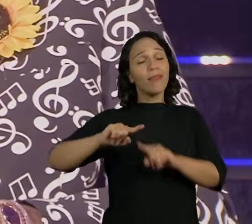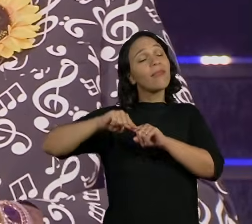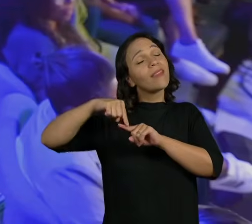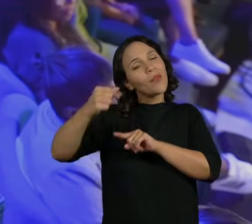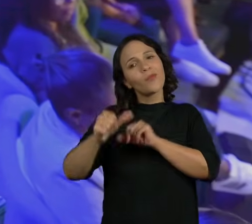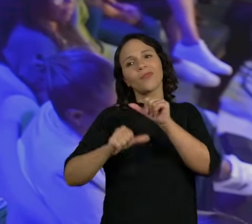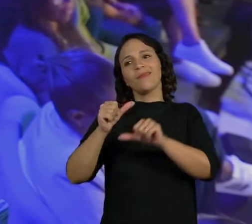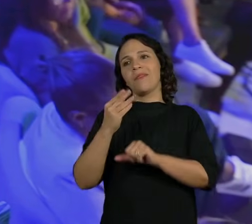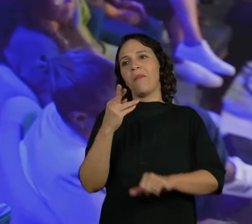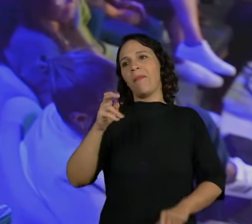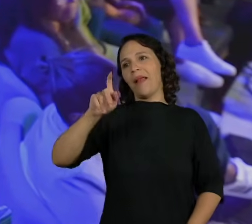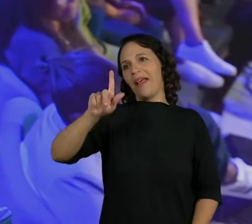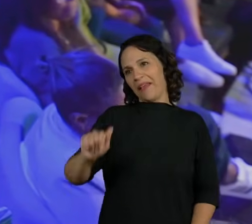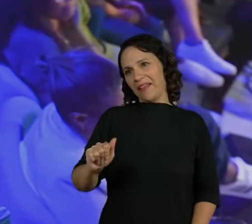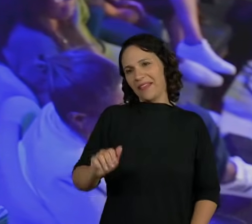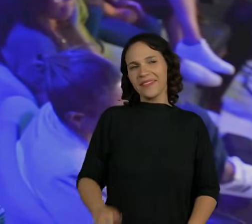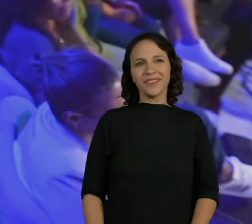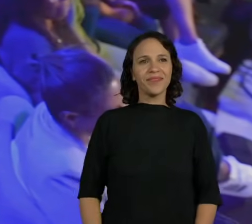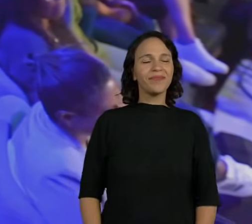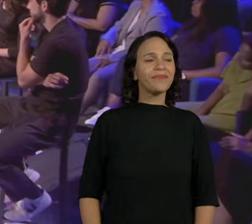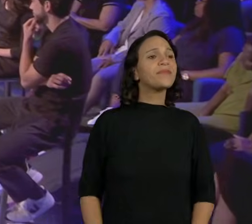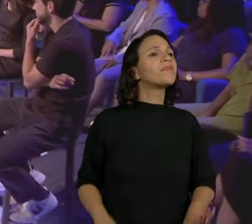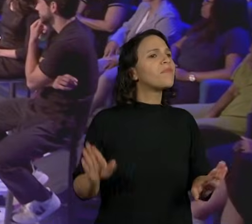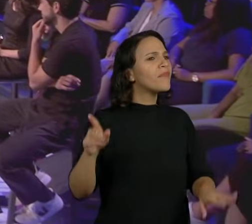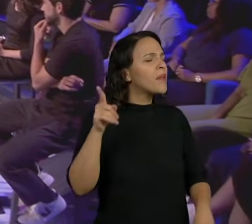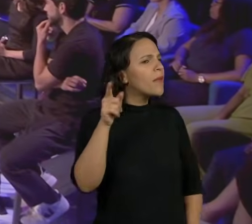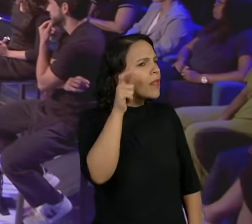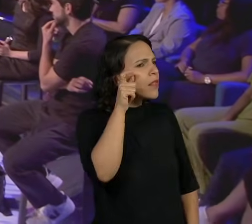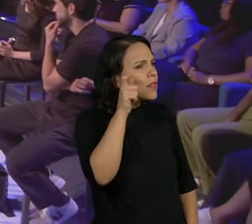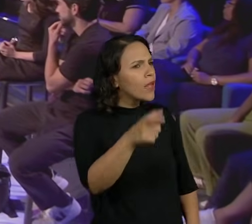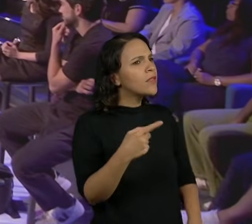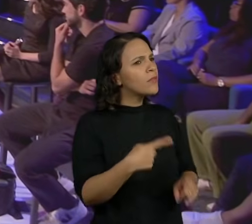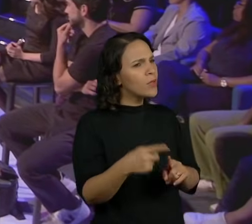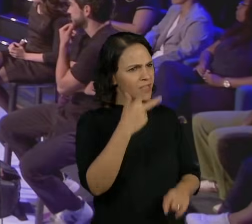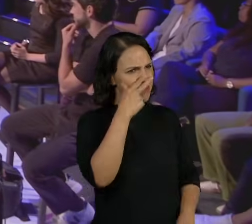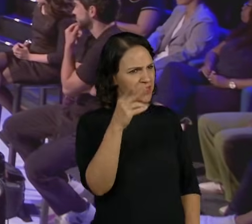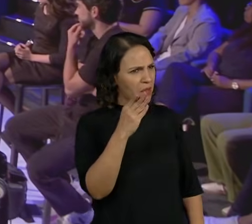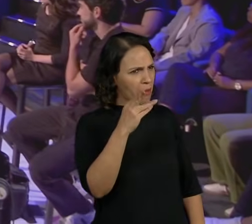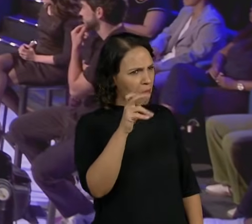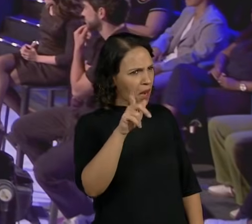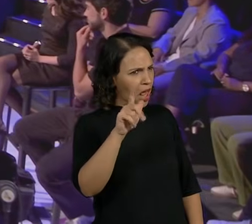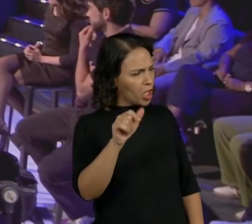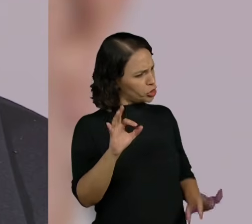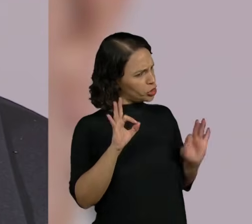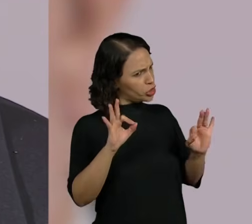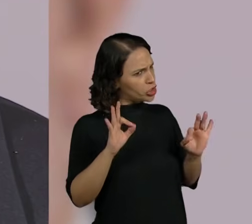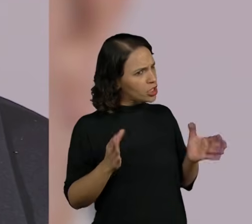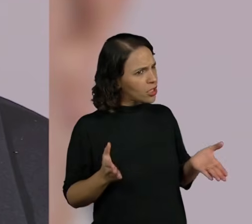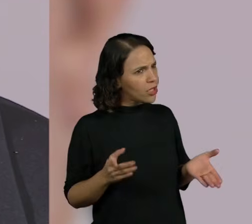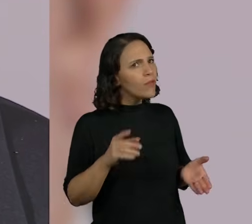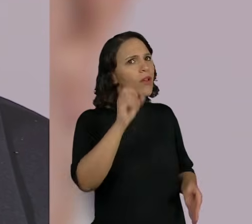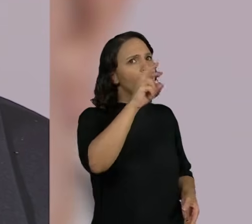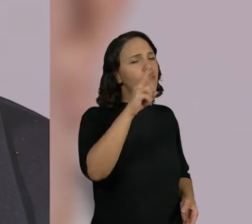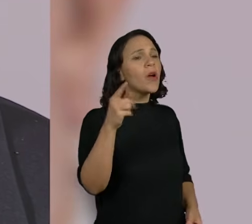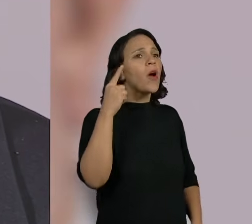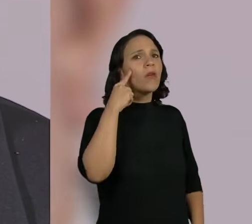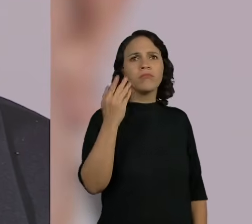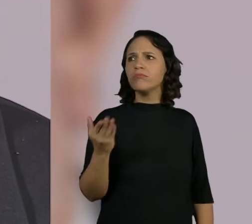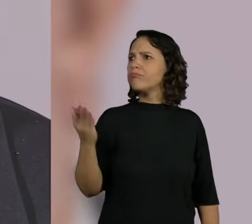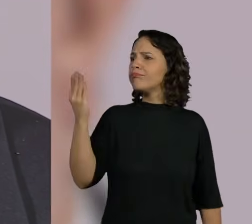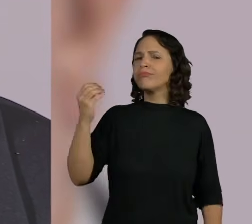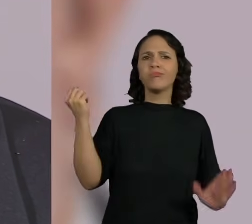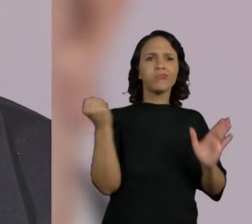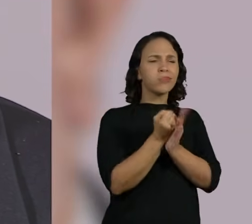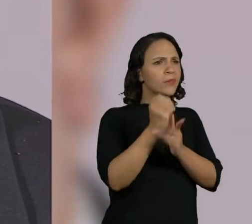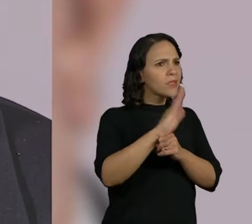coisa. Agora é interessante que essa coisa do brega é muito chique em muitos lugares, né? A Almodóvar, a marca do